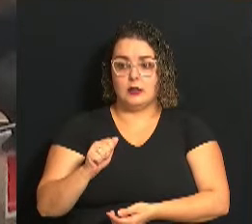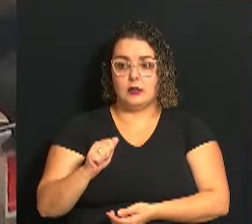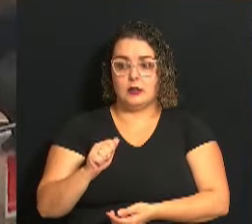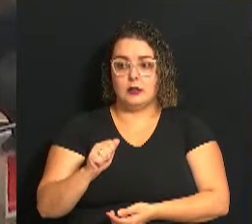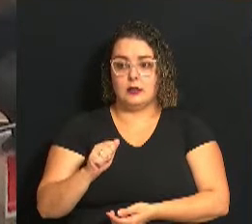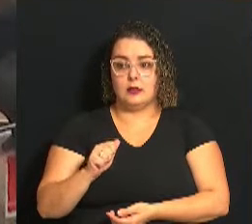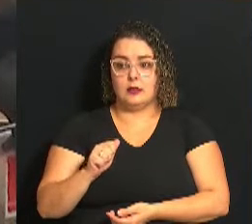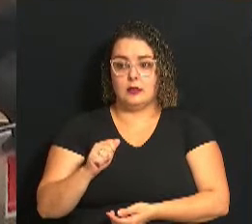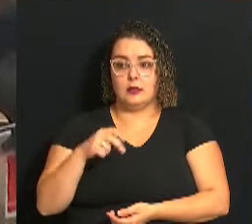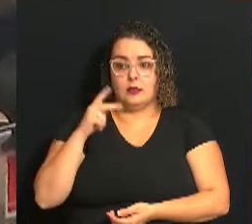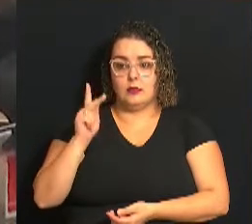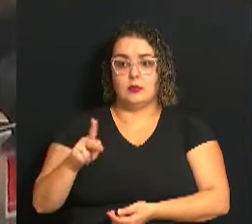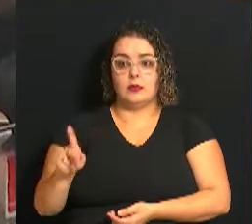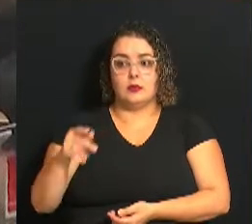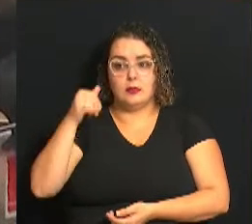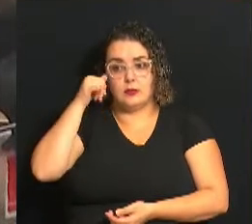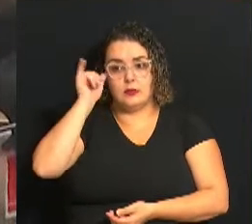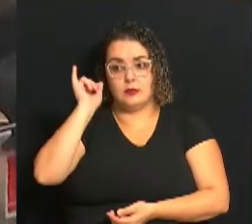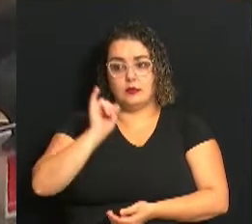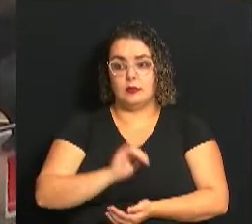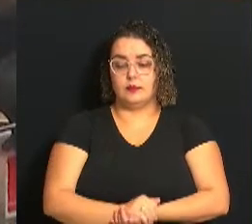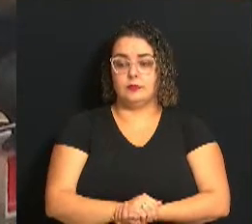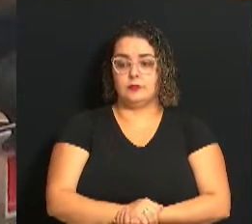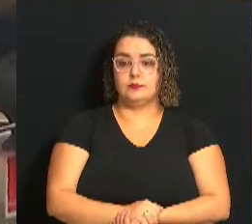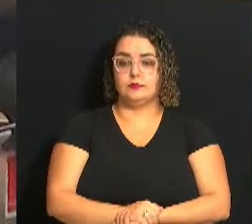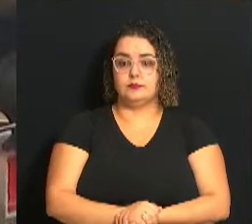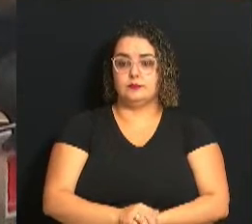professor Paulo Buffa, por gentileza.